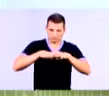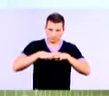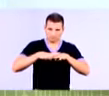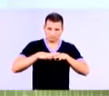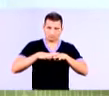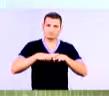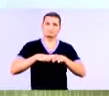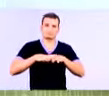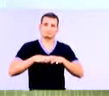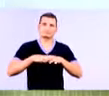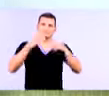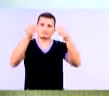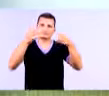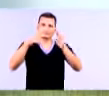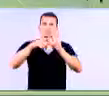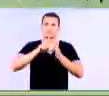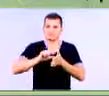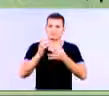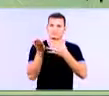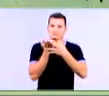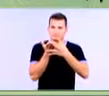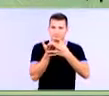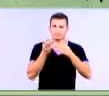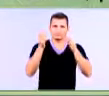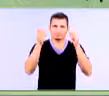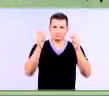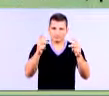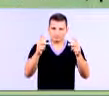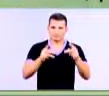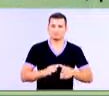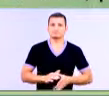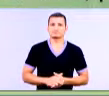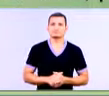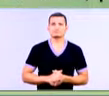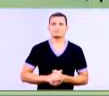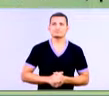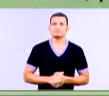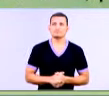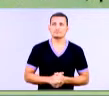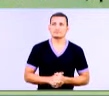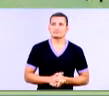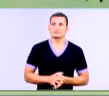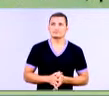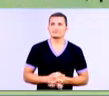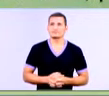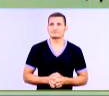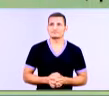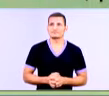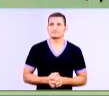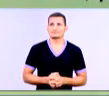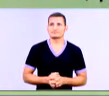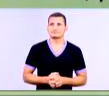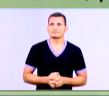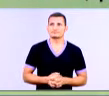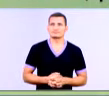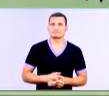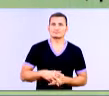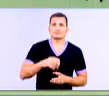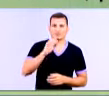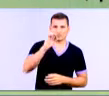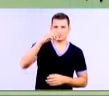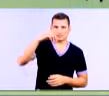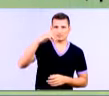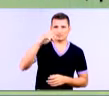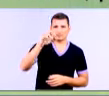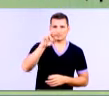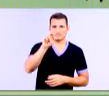antes, né, de a gente entrar aí em atividade. Vamos lá, gente. A gente estava falando das operações